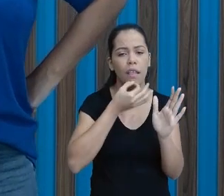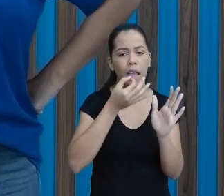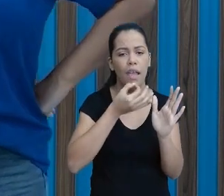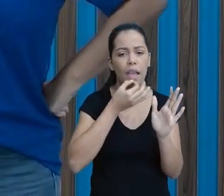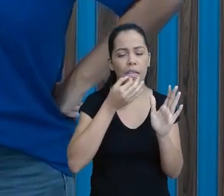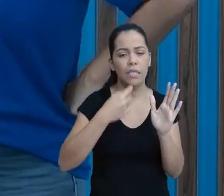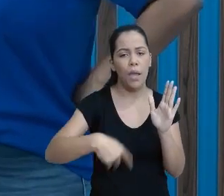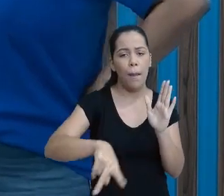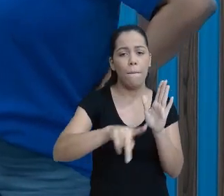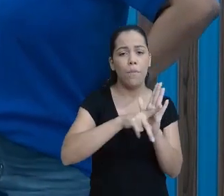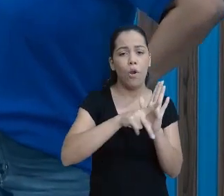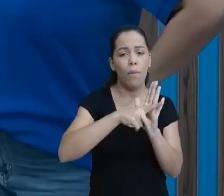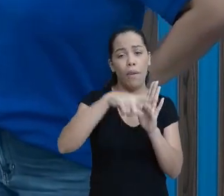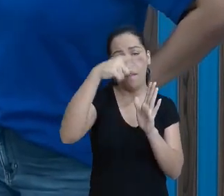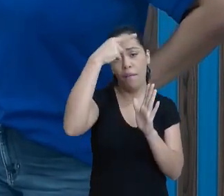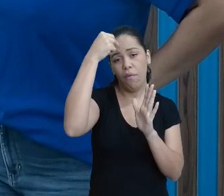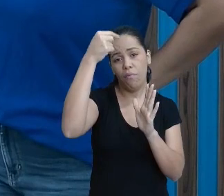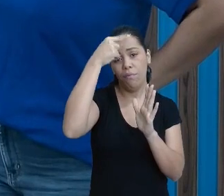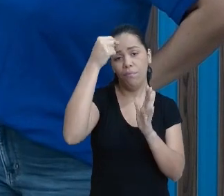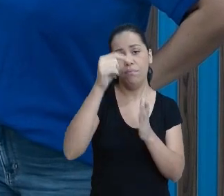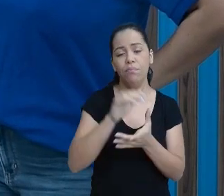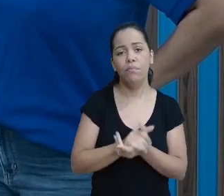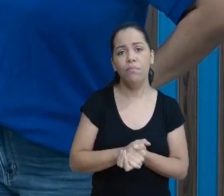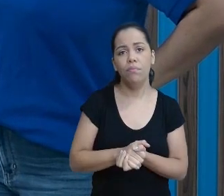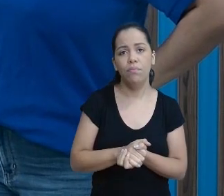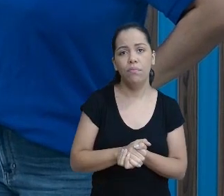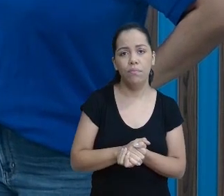aquela que vai circular